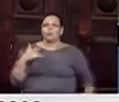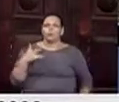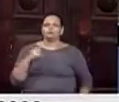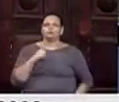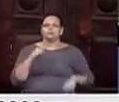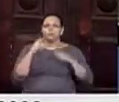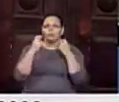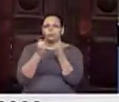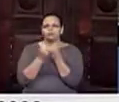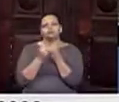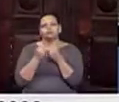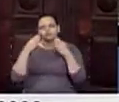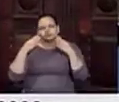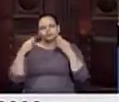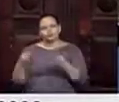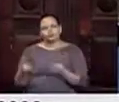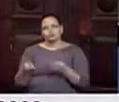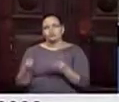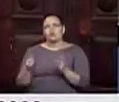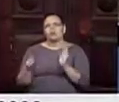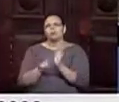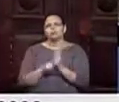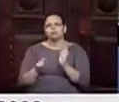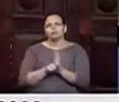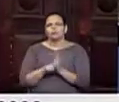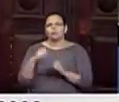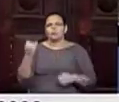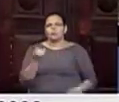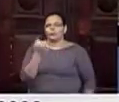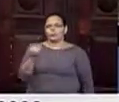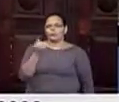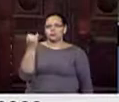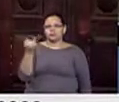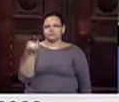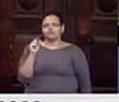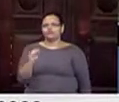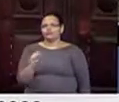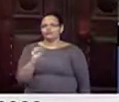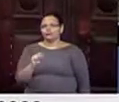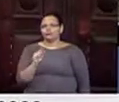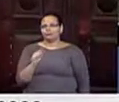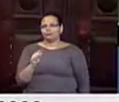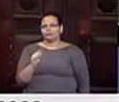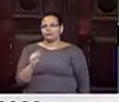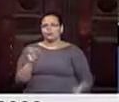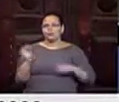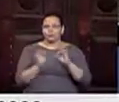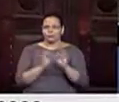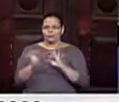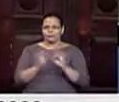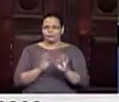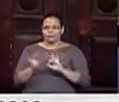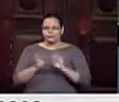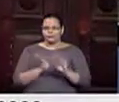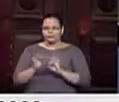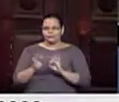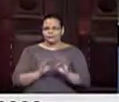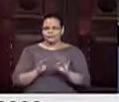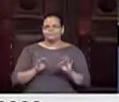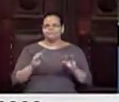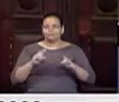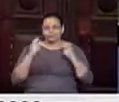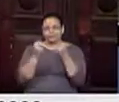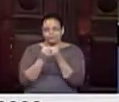comissão que trata especificamente da questão de drogas o importante é que esse projeto das